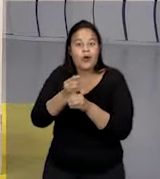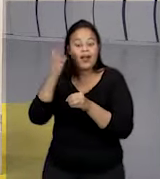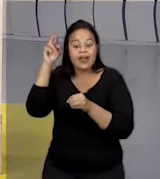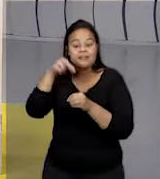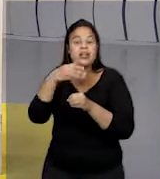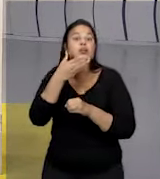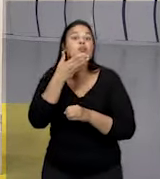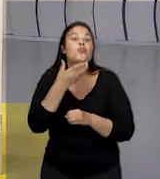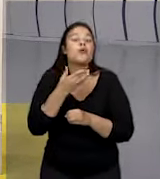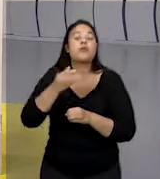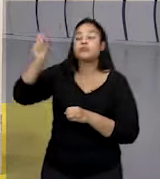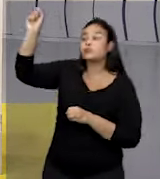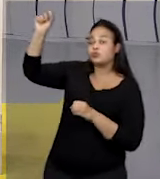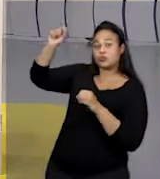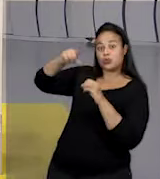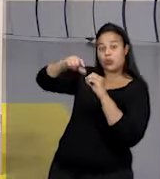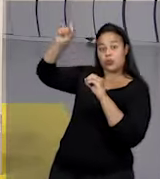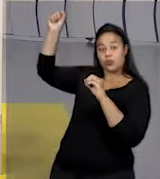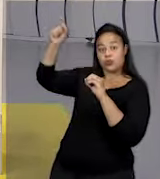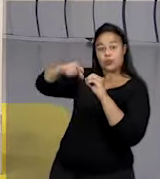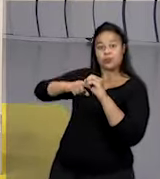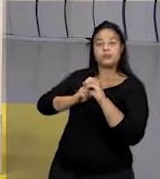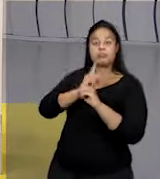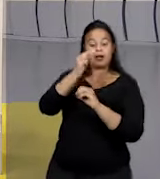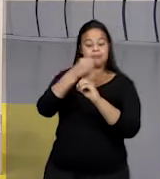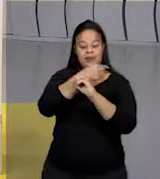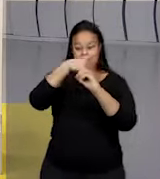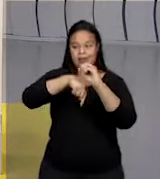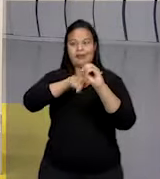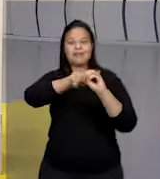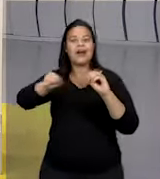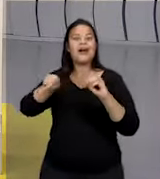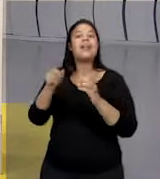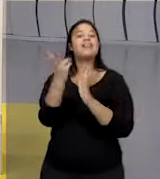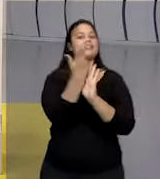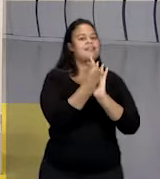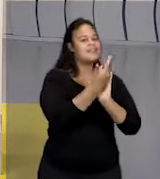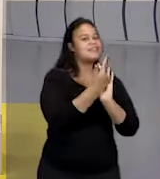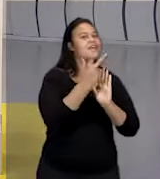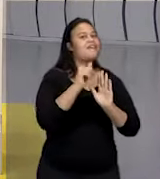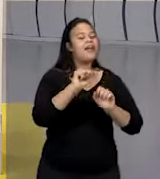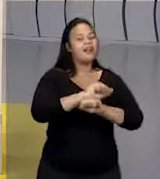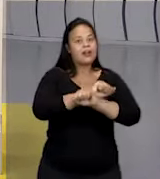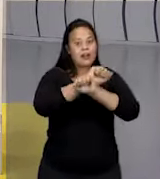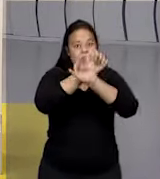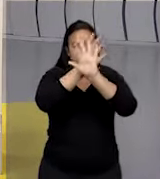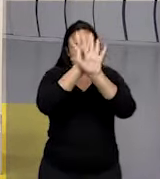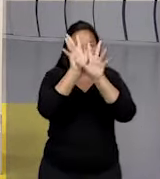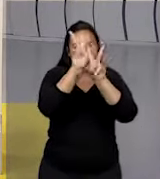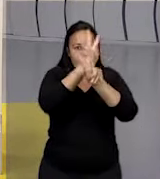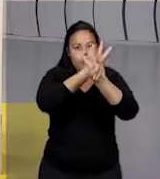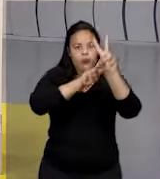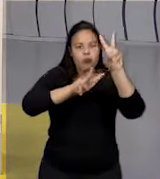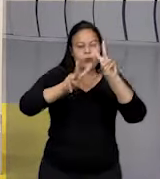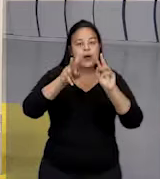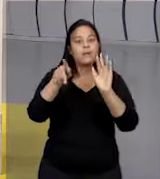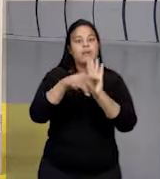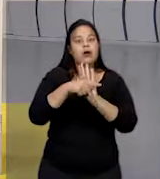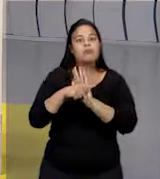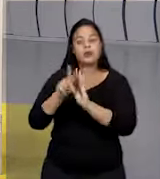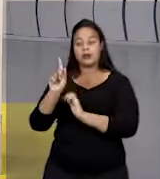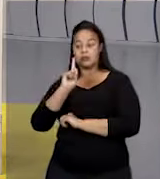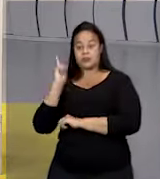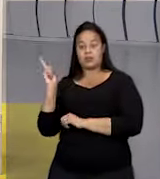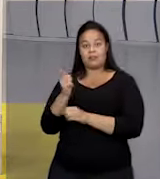o nascer do Sol, as direções, nós vamos desenhar aqui uma Rosa dos Ventos. Para nós desenharmos a Rosa